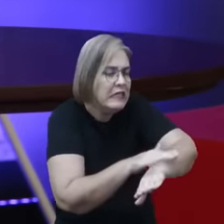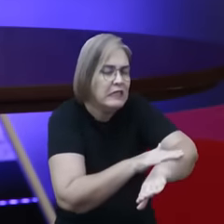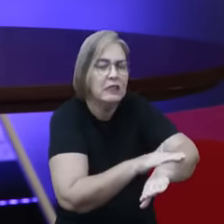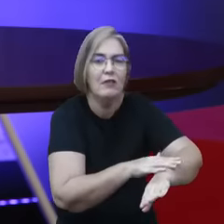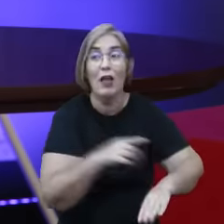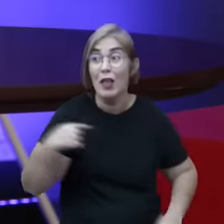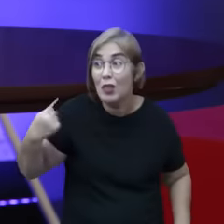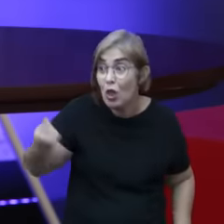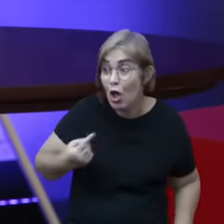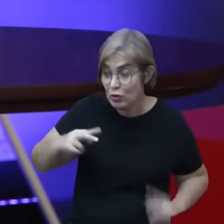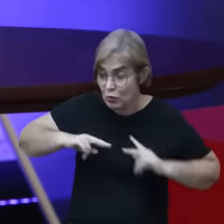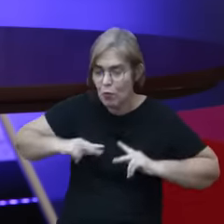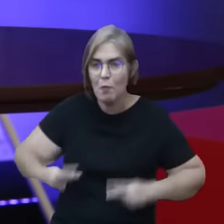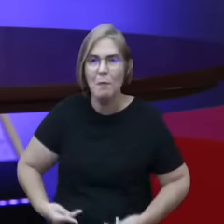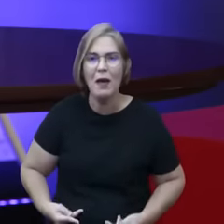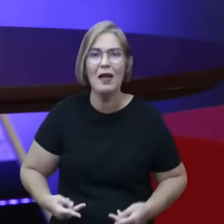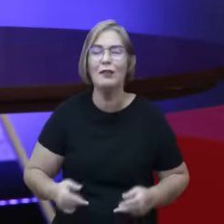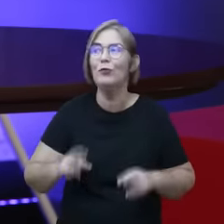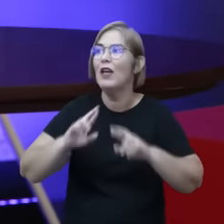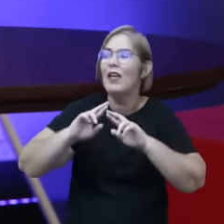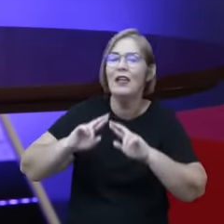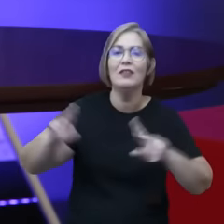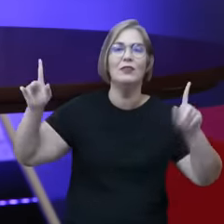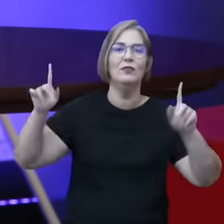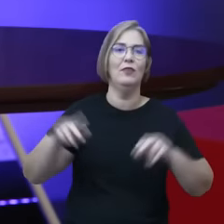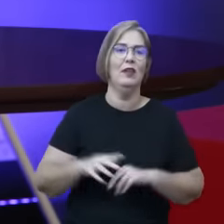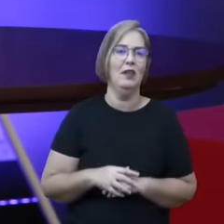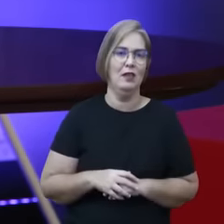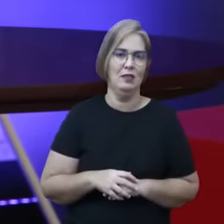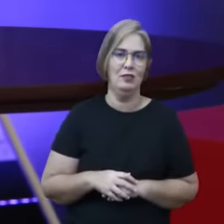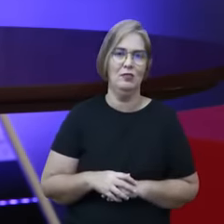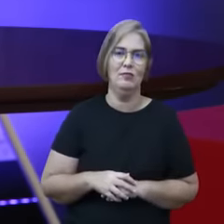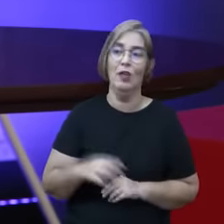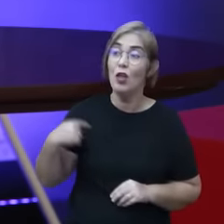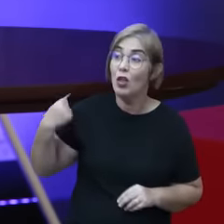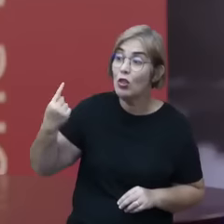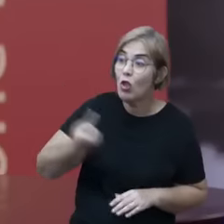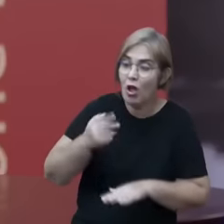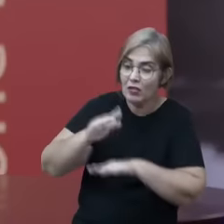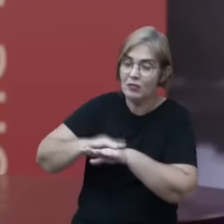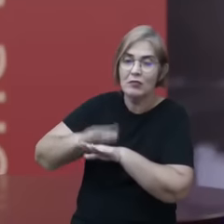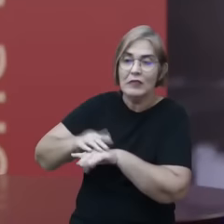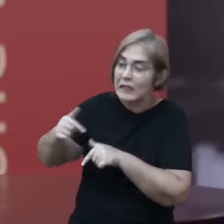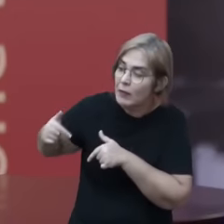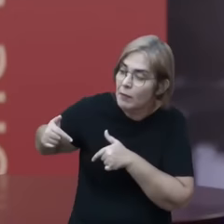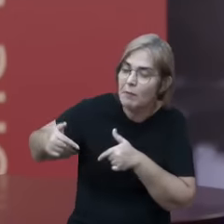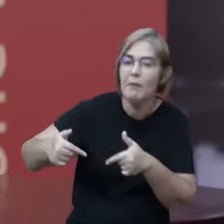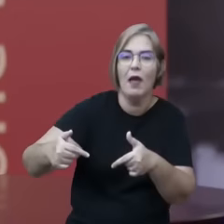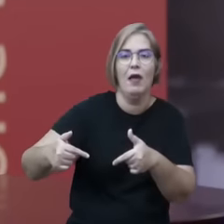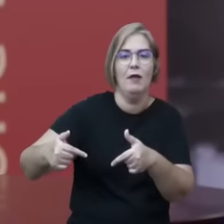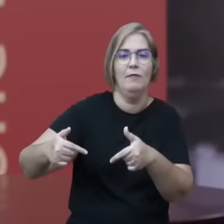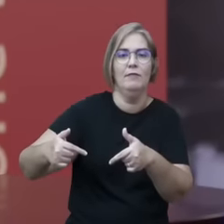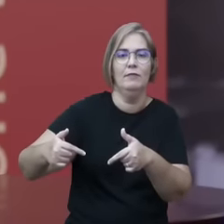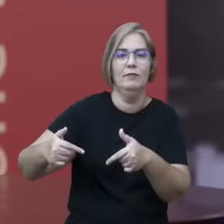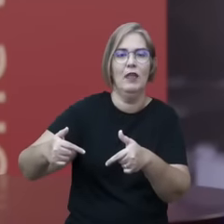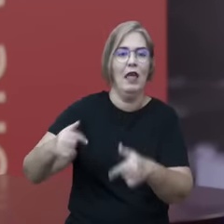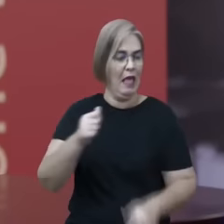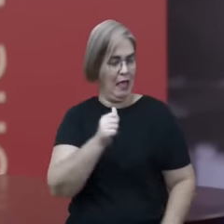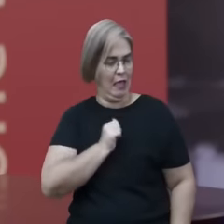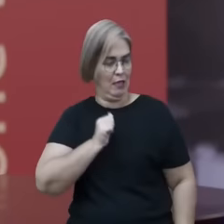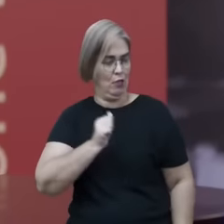implica, né, o nosso nossa própria eh eh condição antropológica,